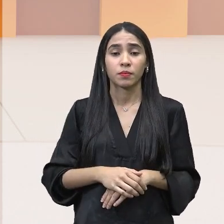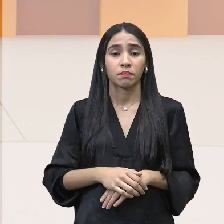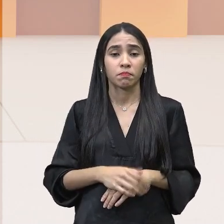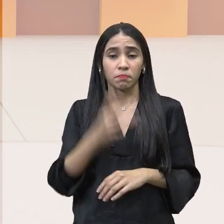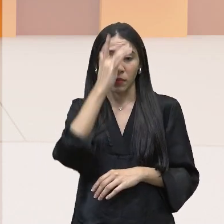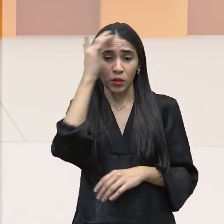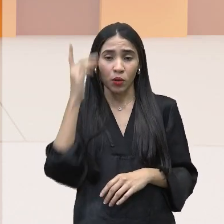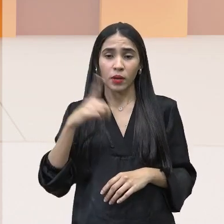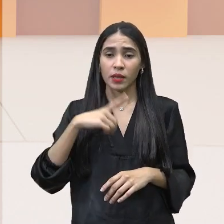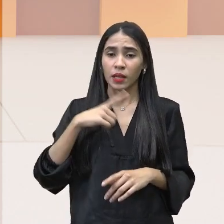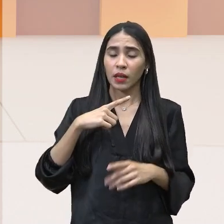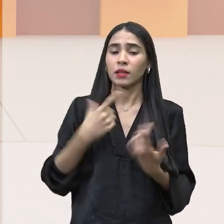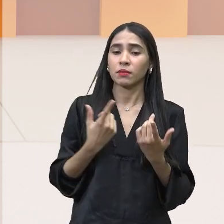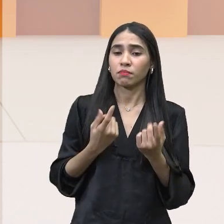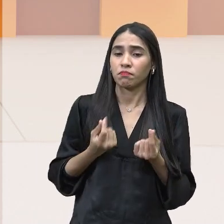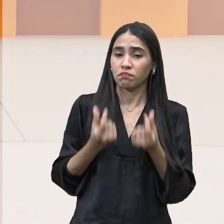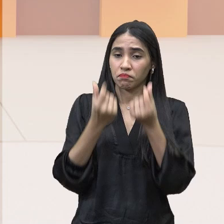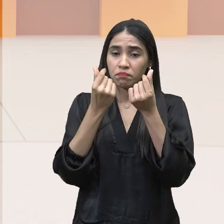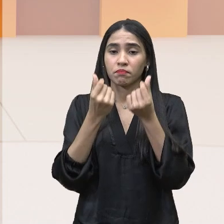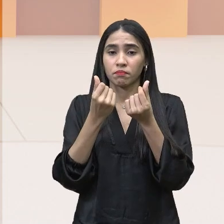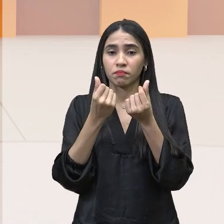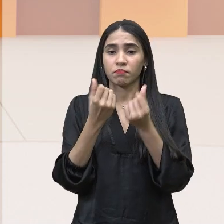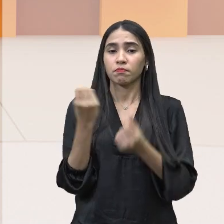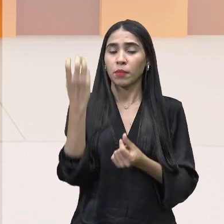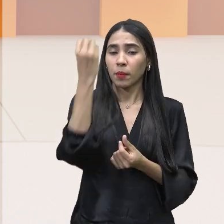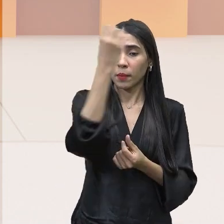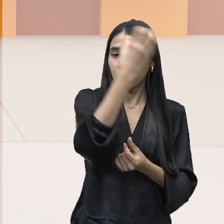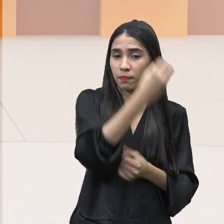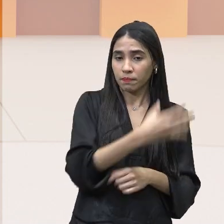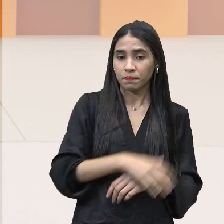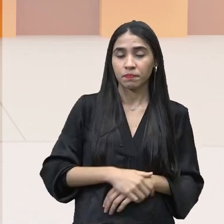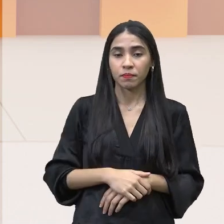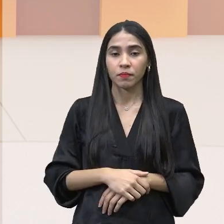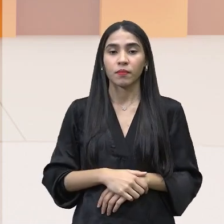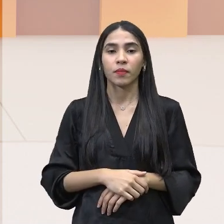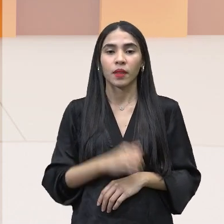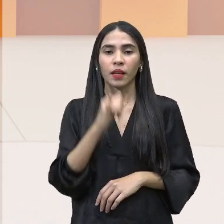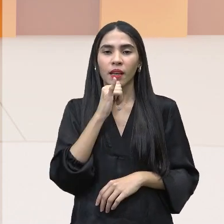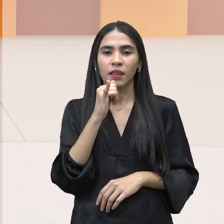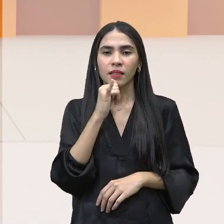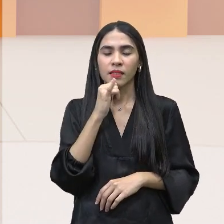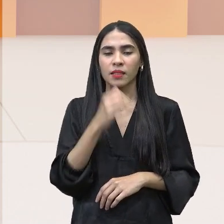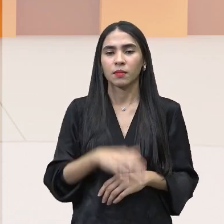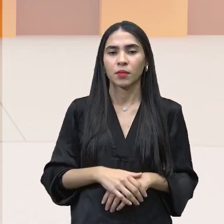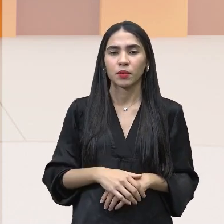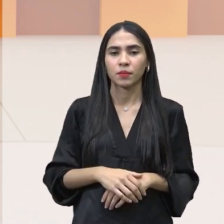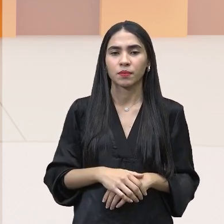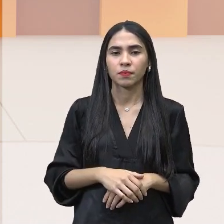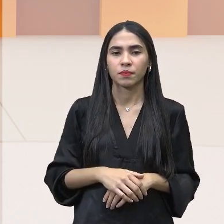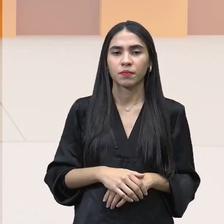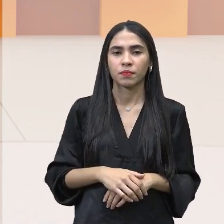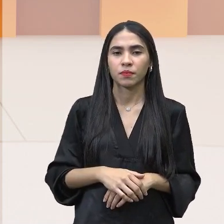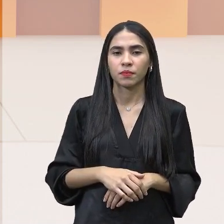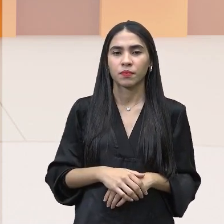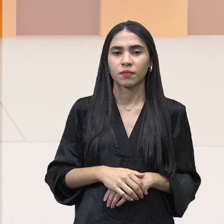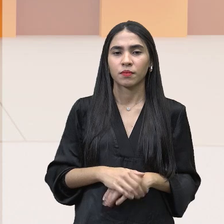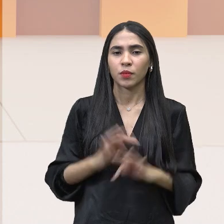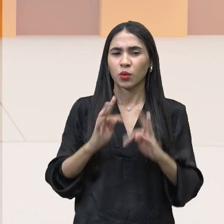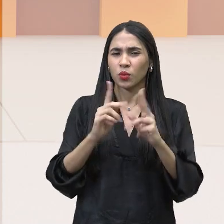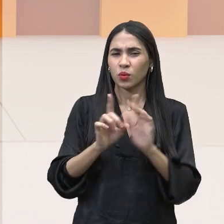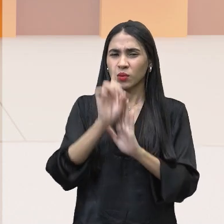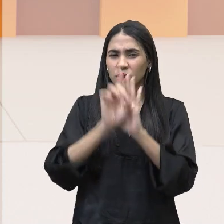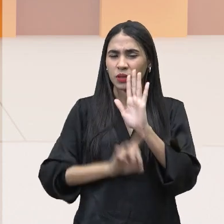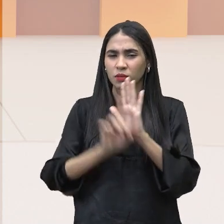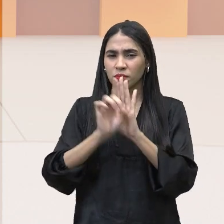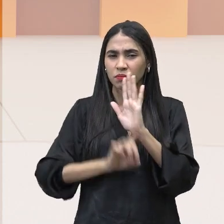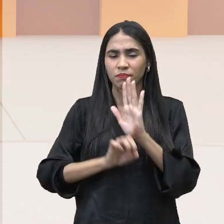possui condições financeiras de viajar. Então, há um encurtamento da distância? Há, porém, nem todos têm direito,